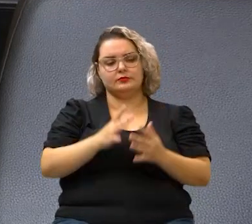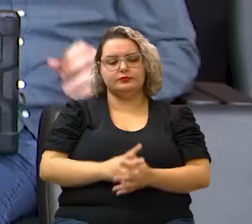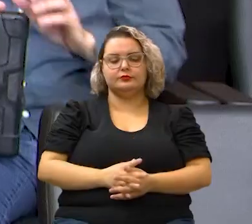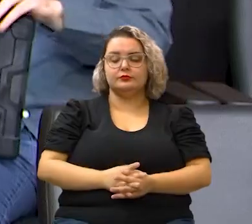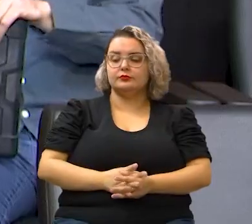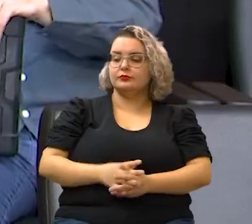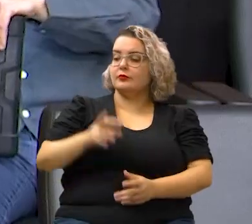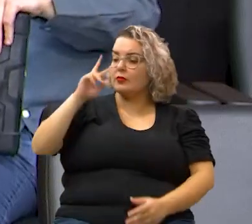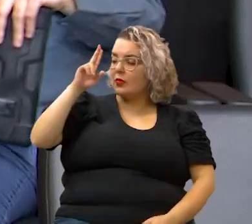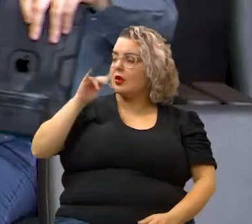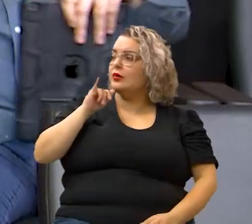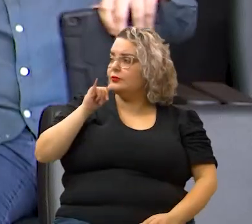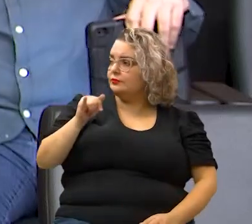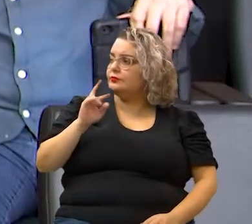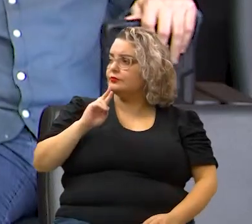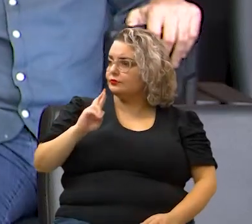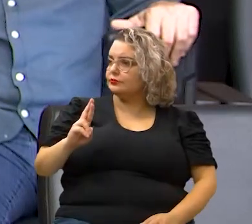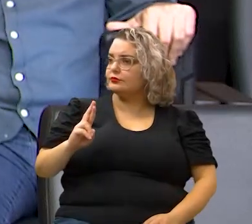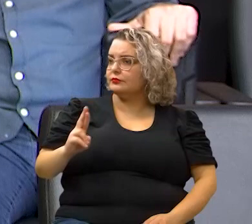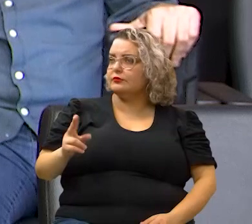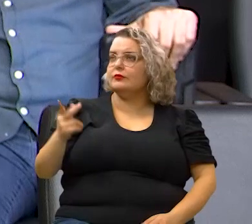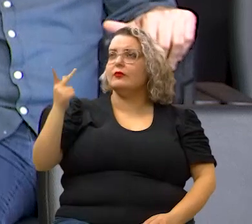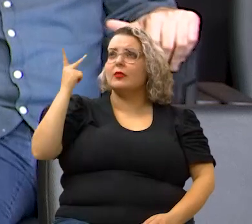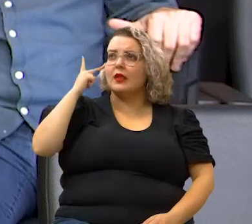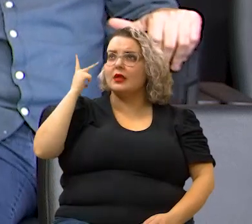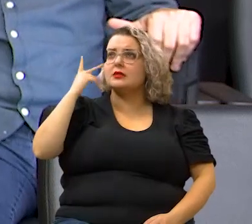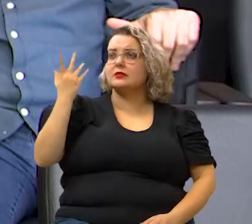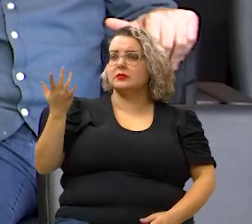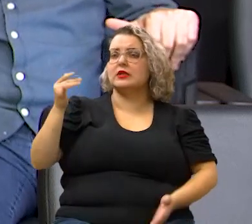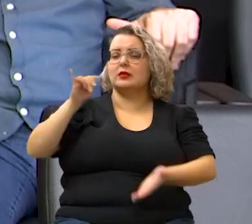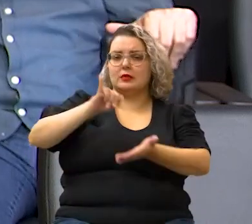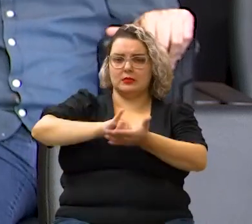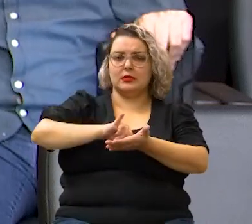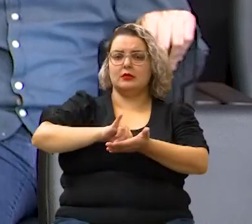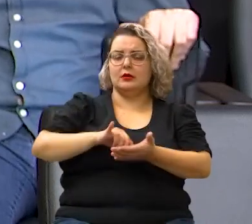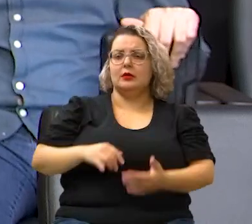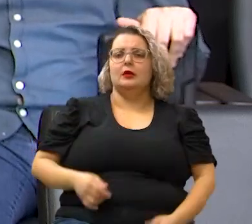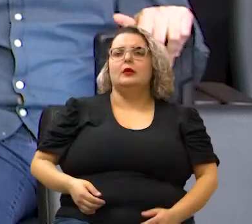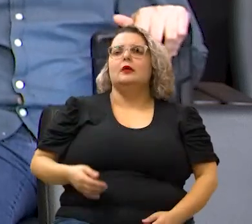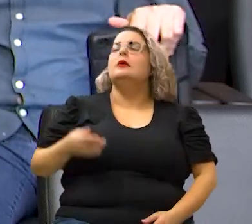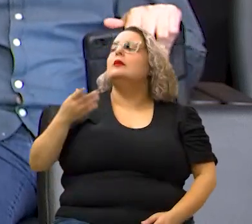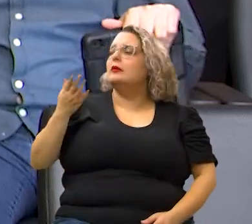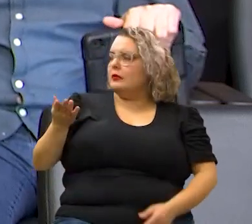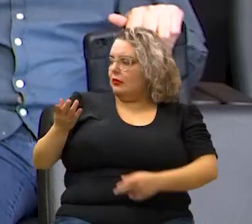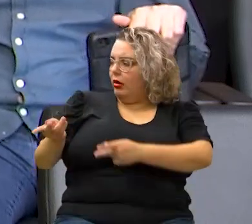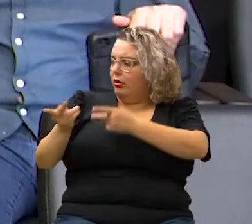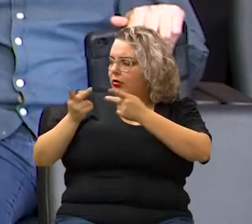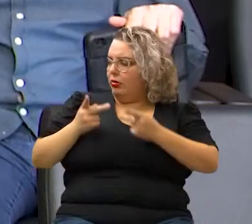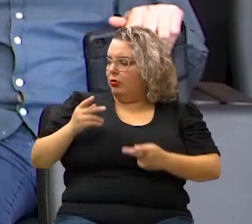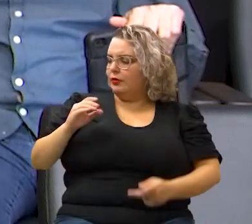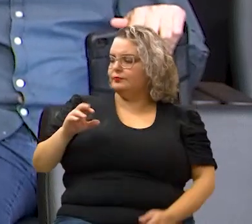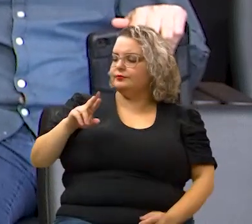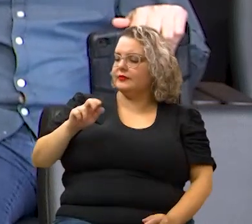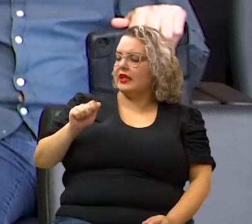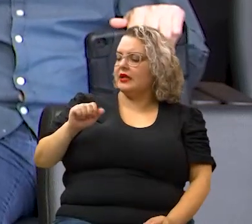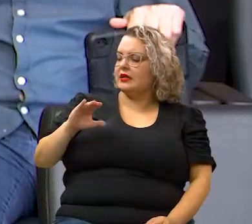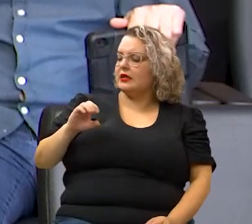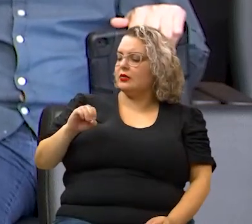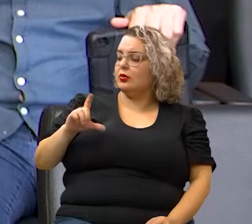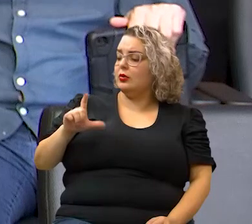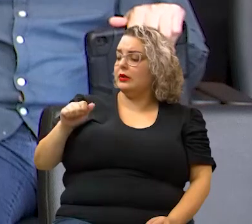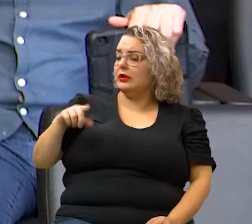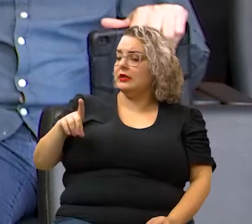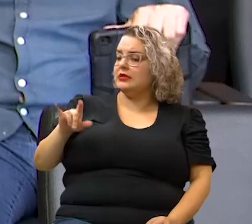contato. O senhor citou agora nessa resposta a capital paulista, São Paulo. Recentemente você esteve na Cracolândia. O que